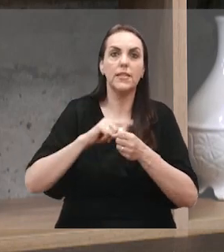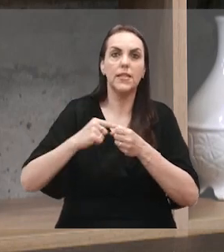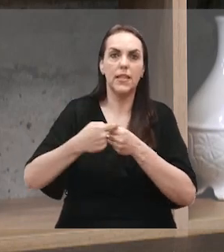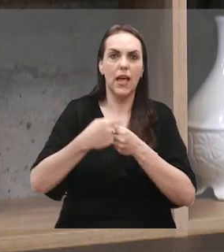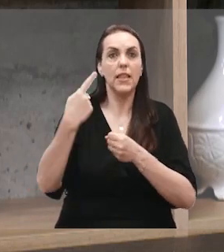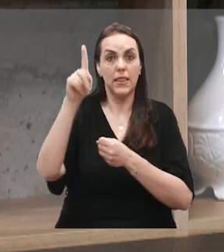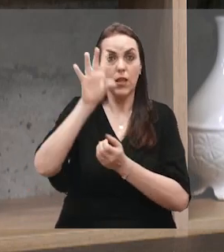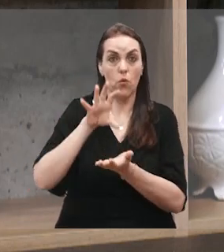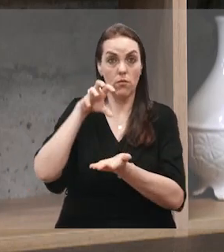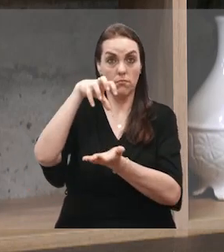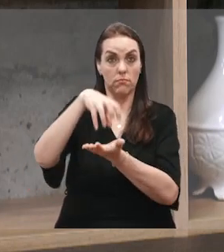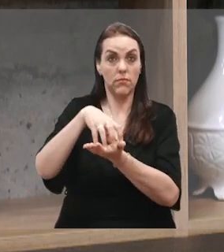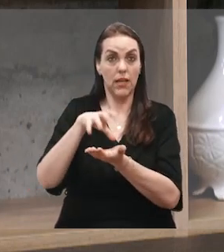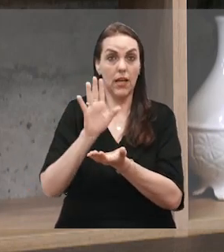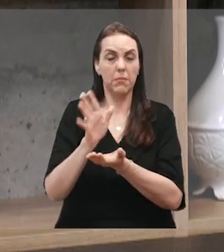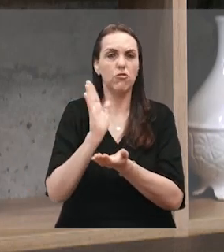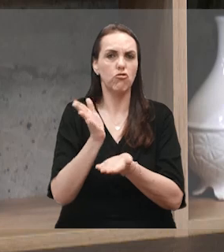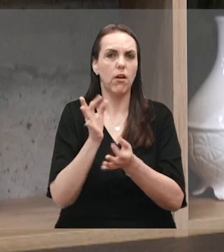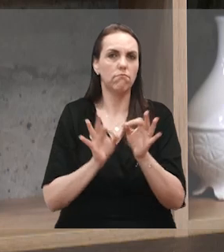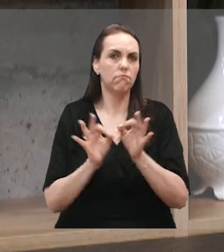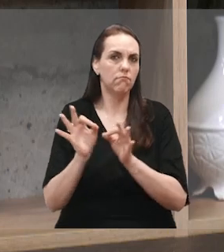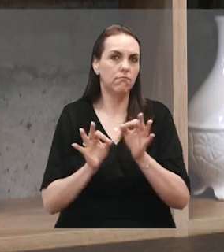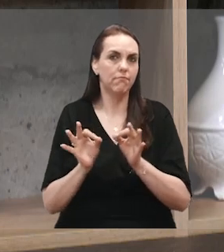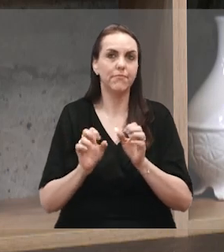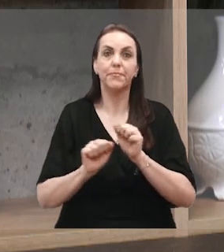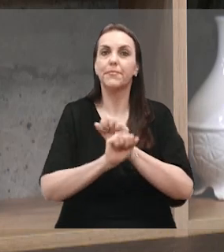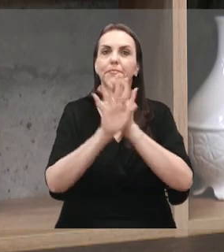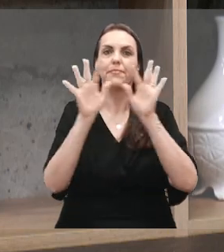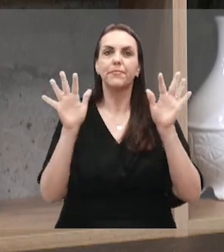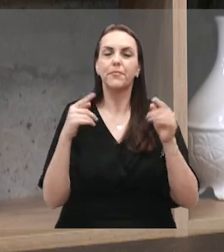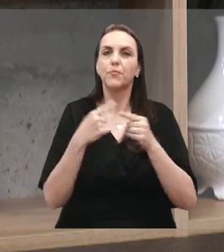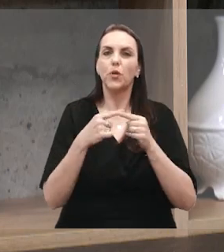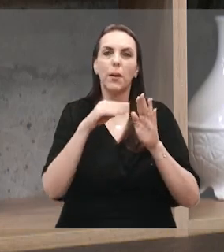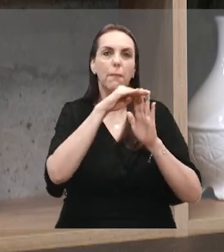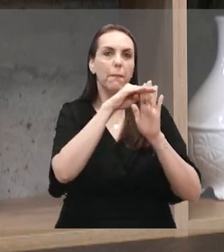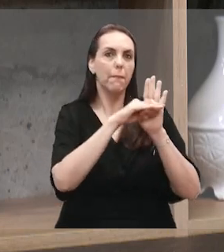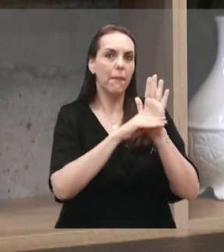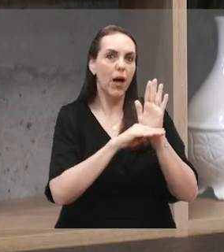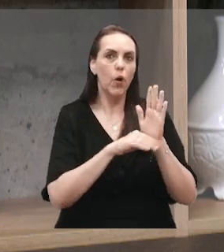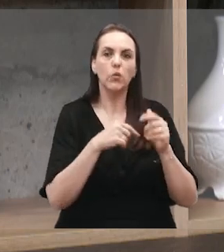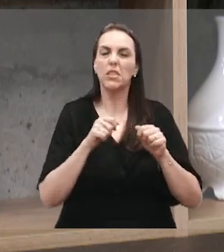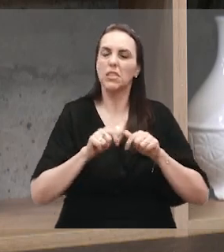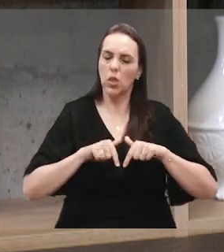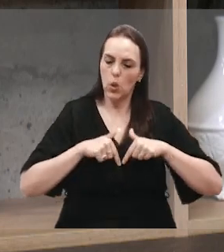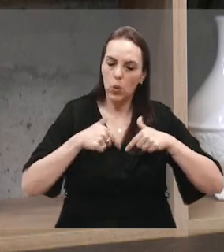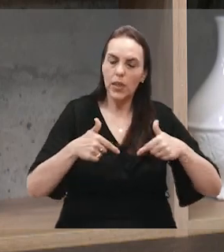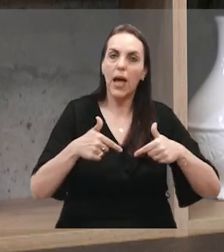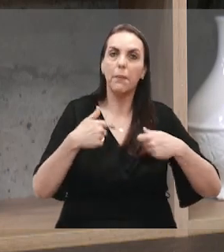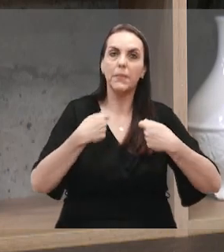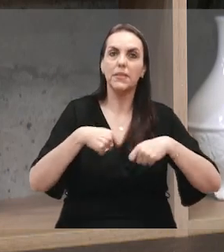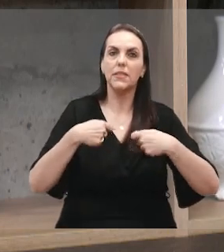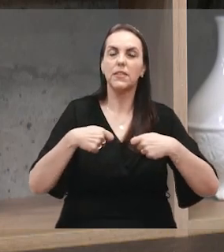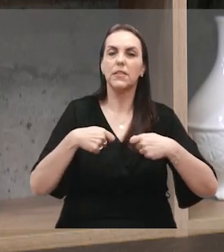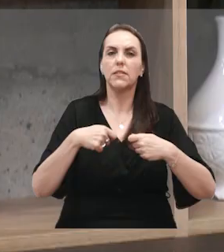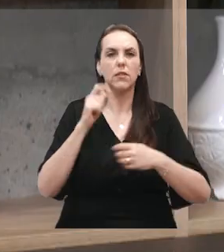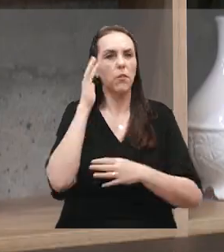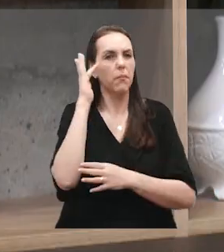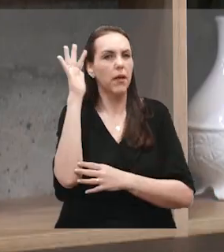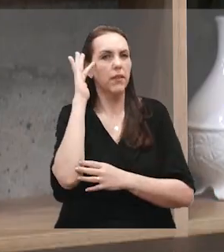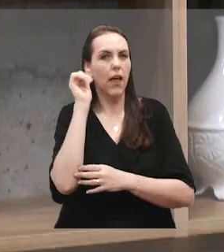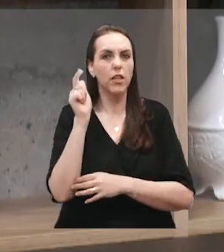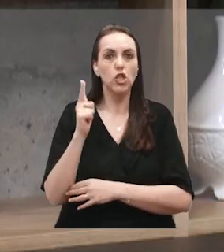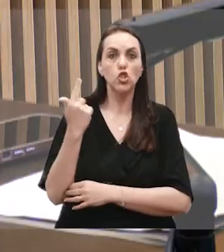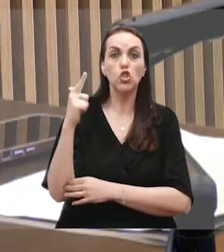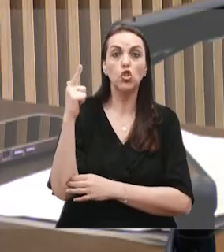tenha um pouco mais claro, assim, por que pautas lutar, já fazendo também uma noção geográfica de